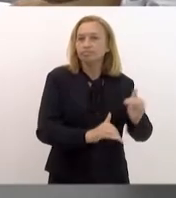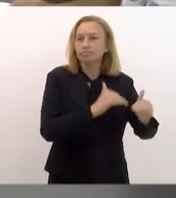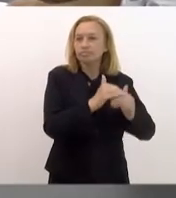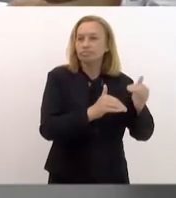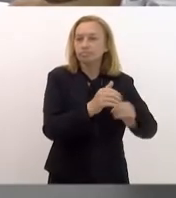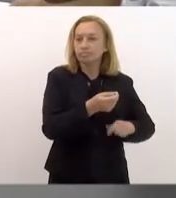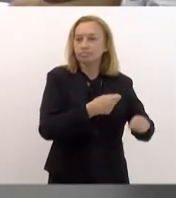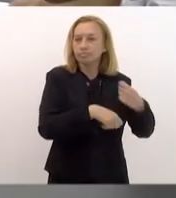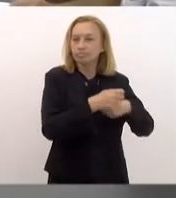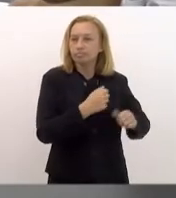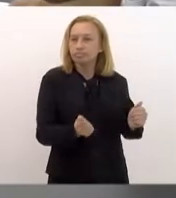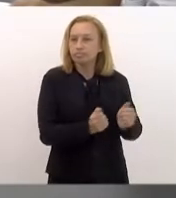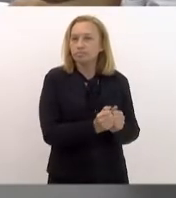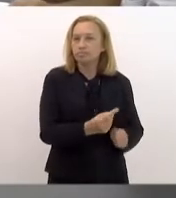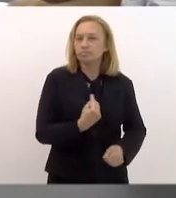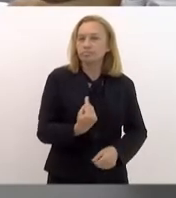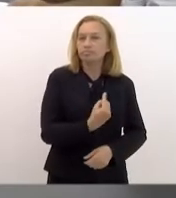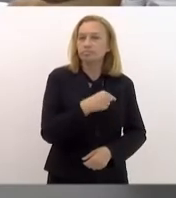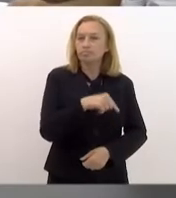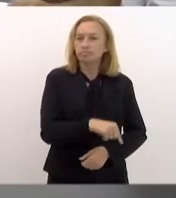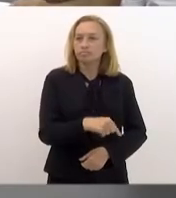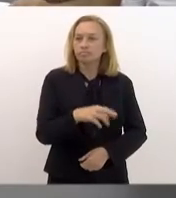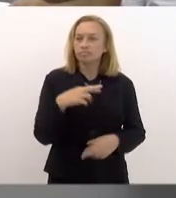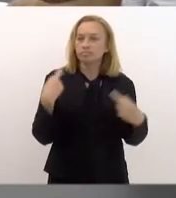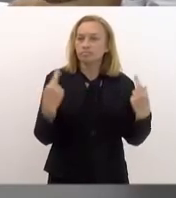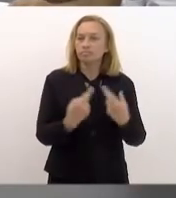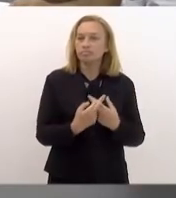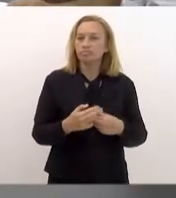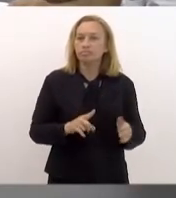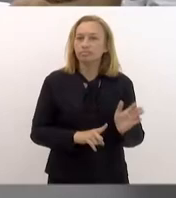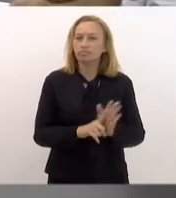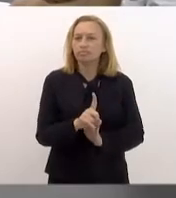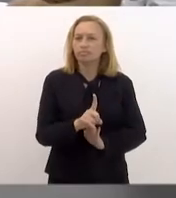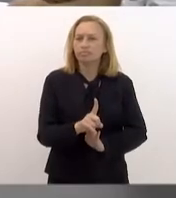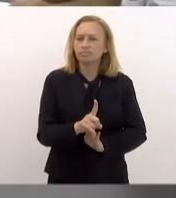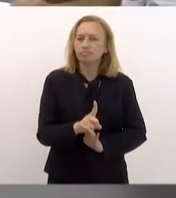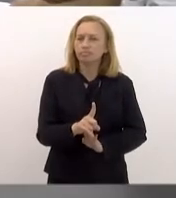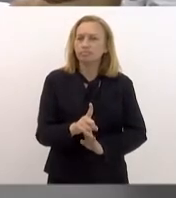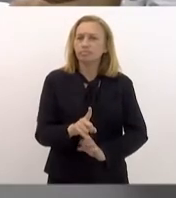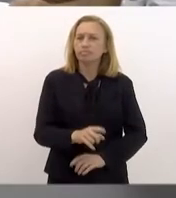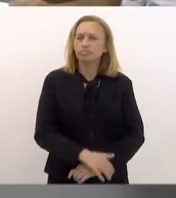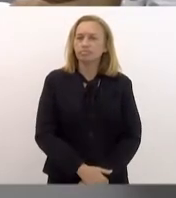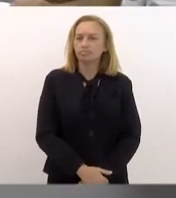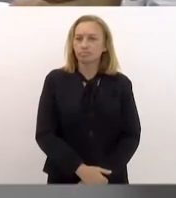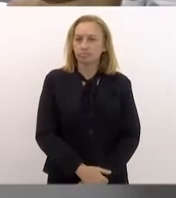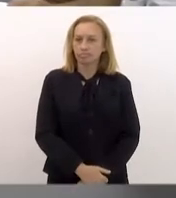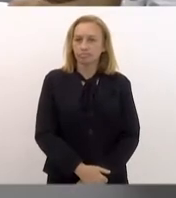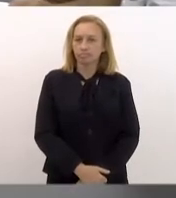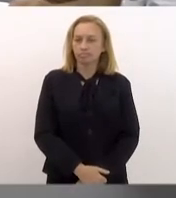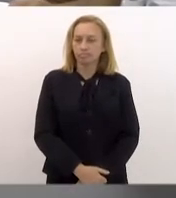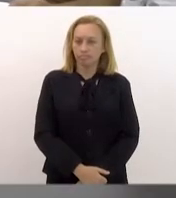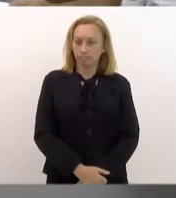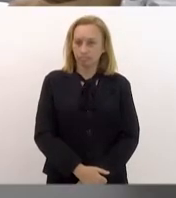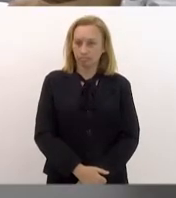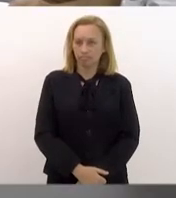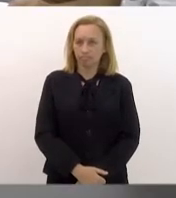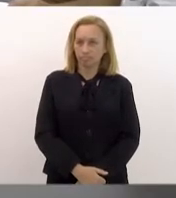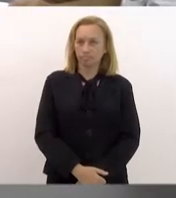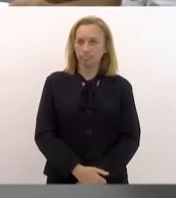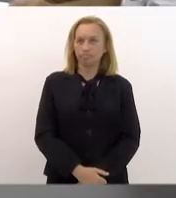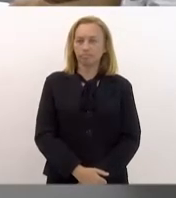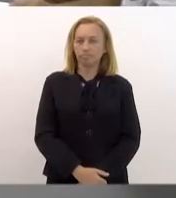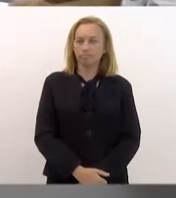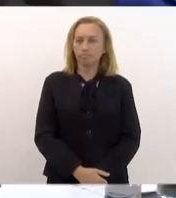está conosco na audiência? Eu pergunto se a equipe da Secretaria de Desenvolvimento Econômico segue conosco na